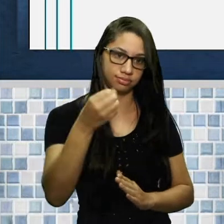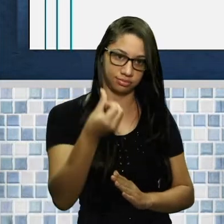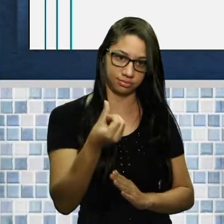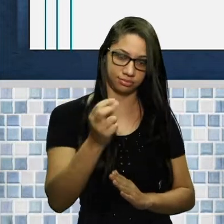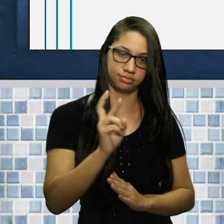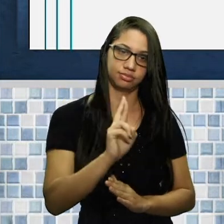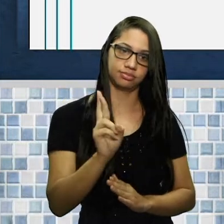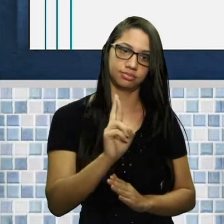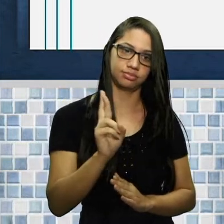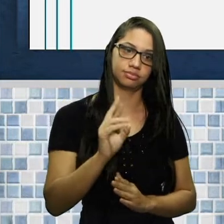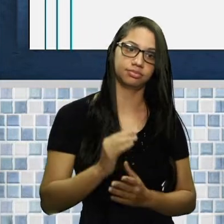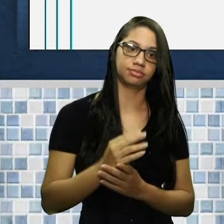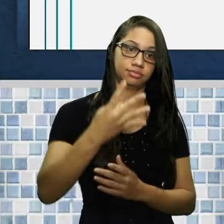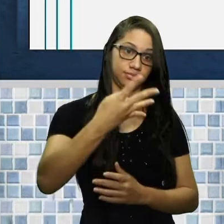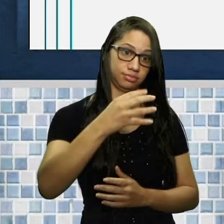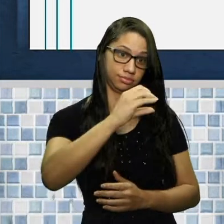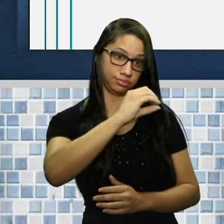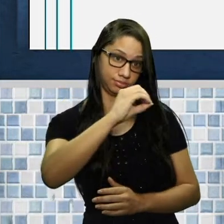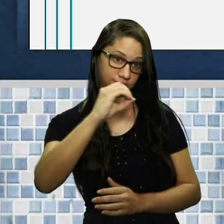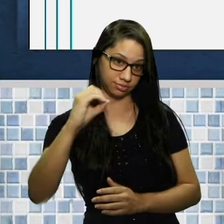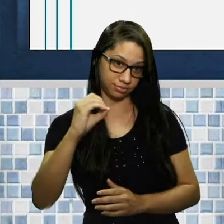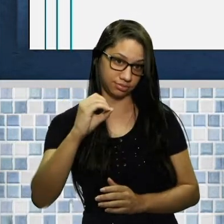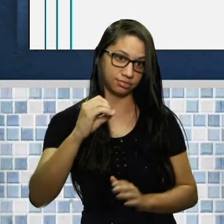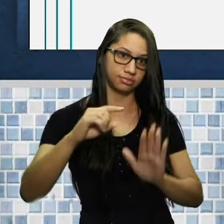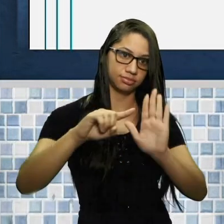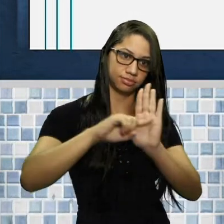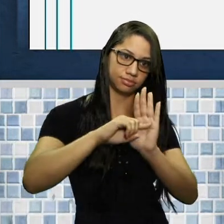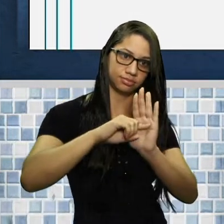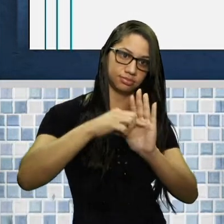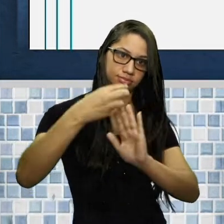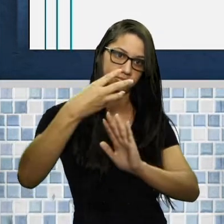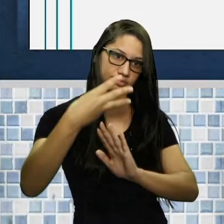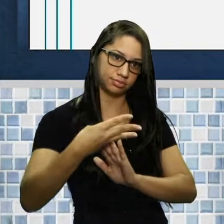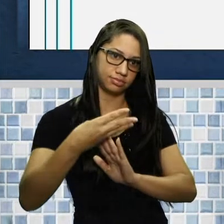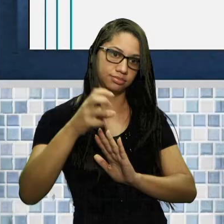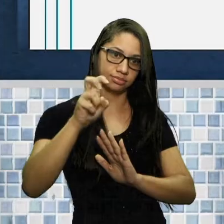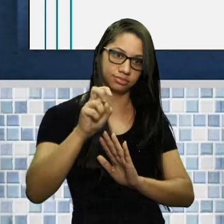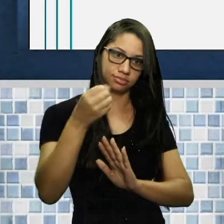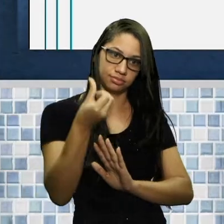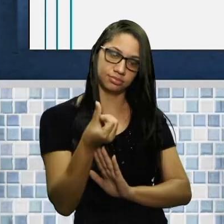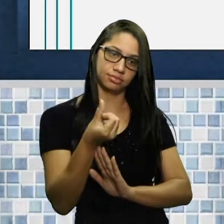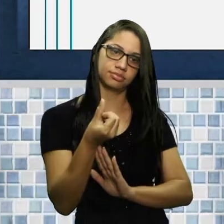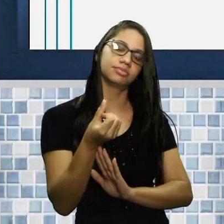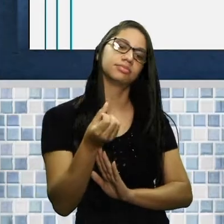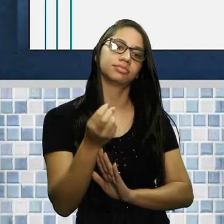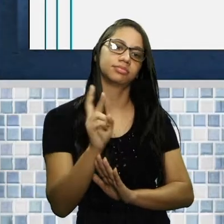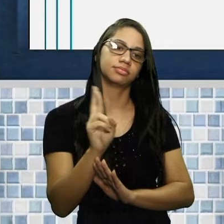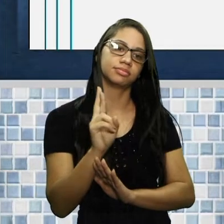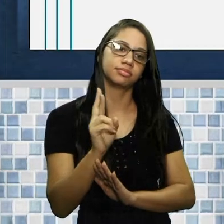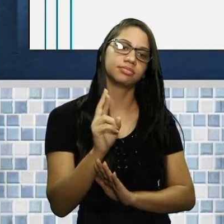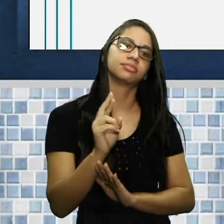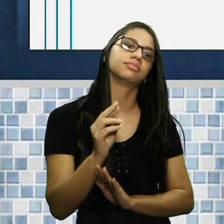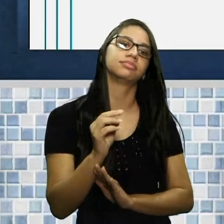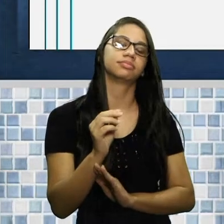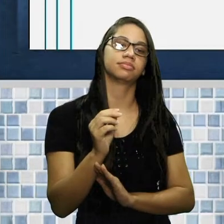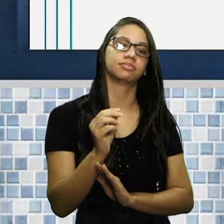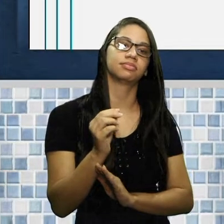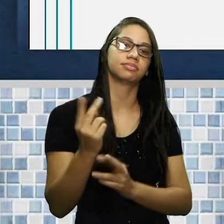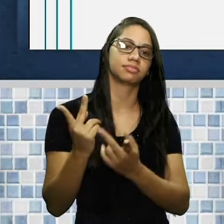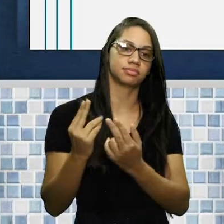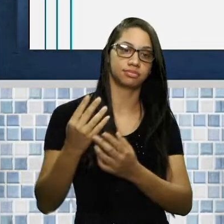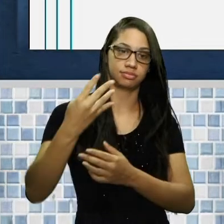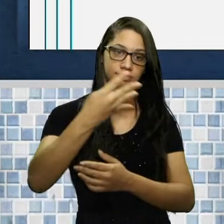isso, eu vou pegar o R$ 400,00 menos R$ 356,00. Vamos ter aí R$ 44,00 que